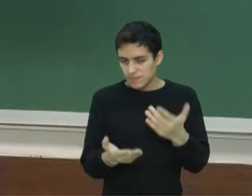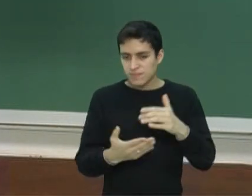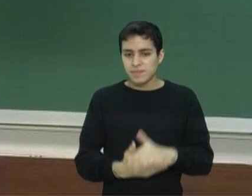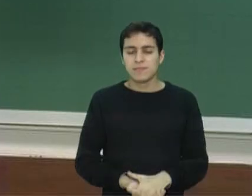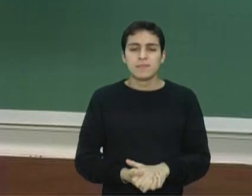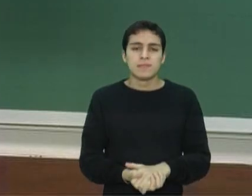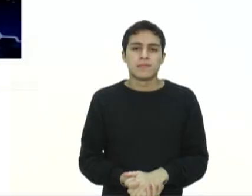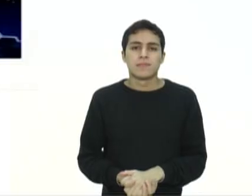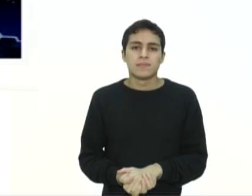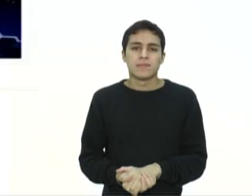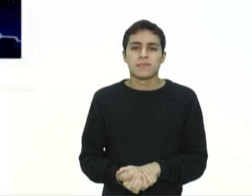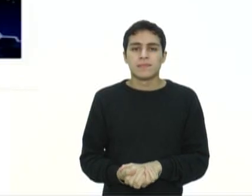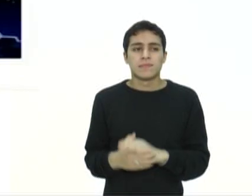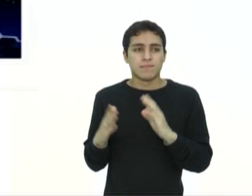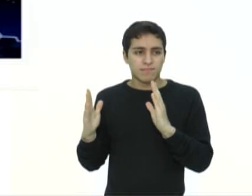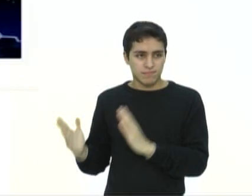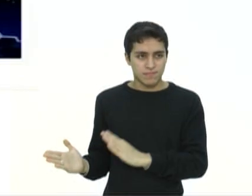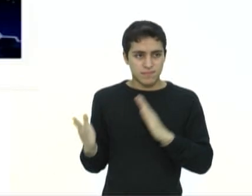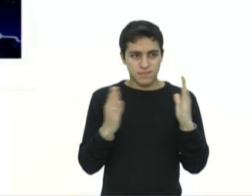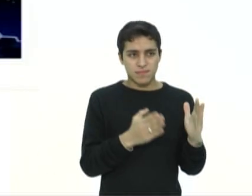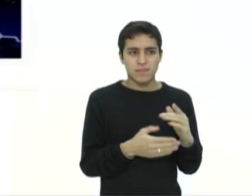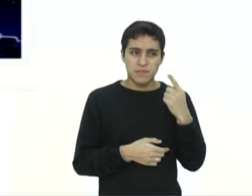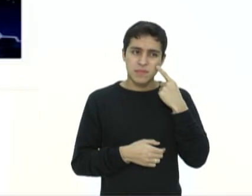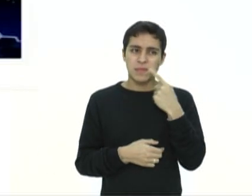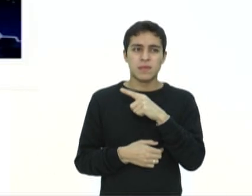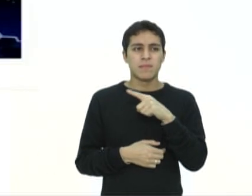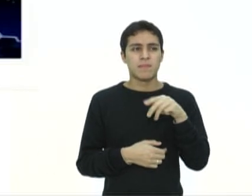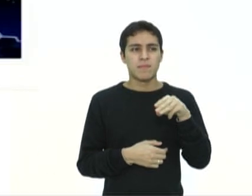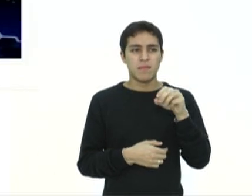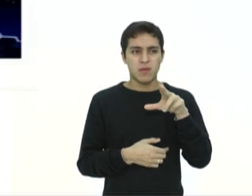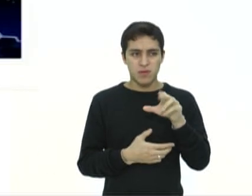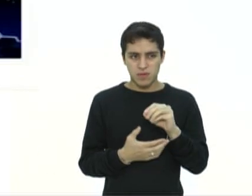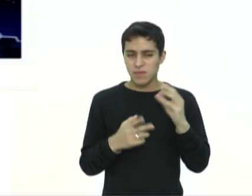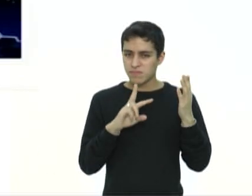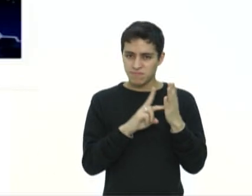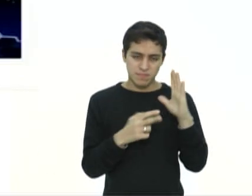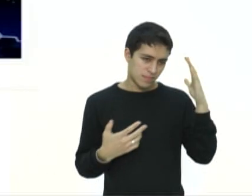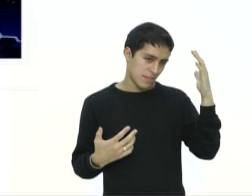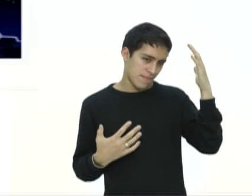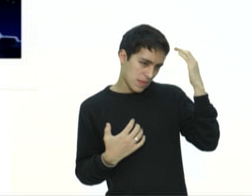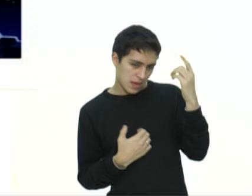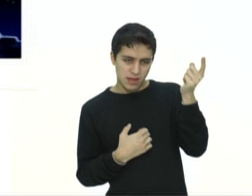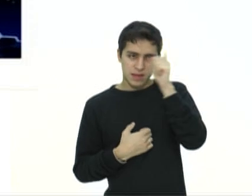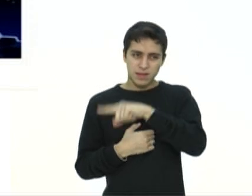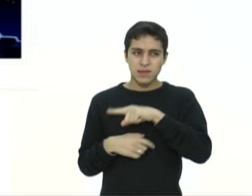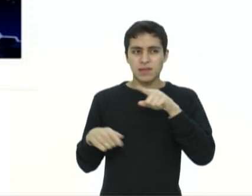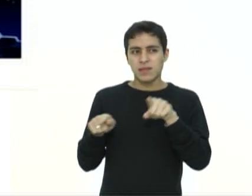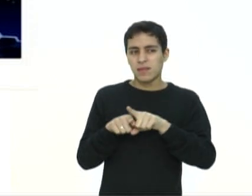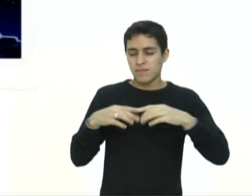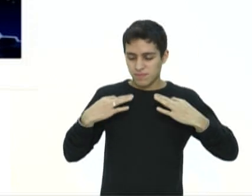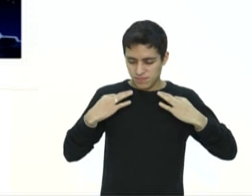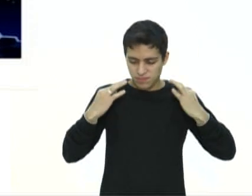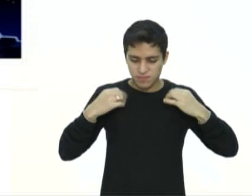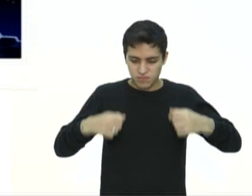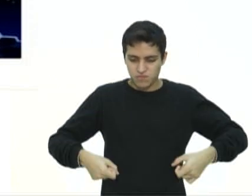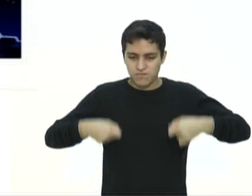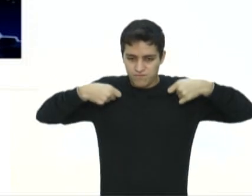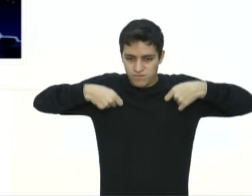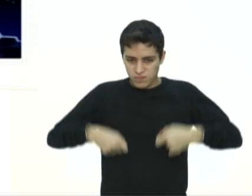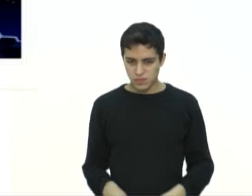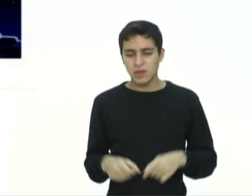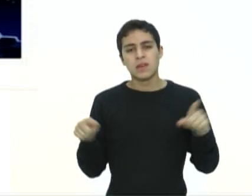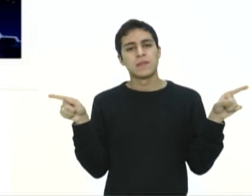como banco. Temos aí mono, né, o macaco, e a peça do vestuário, o macacão,